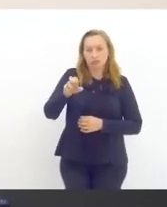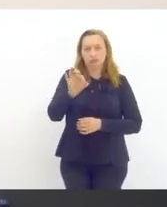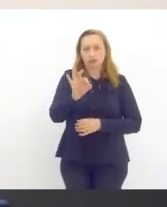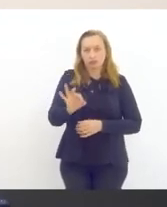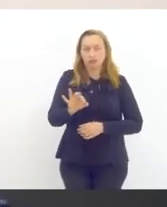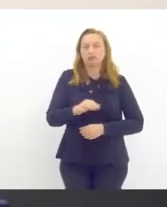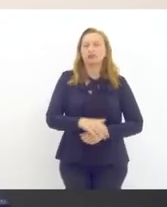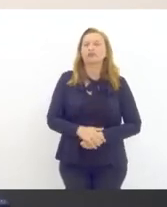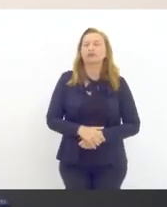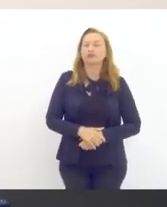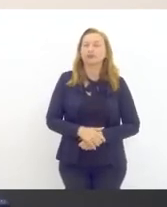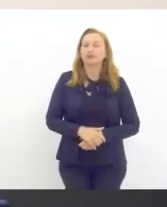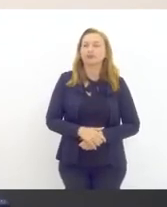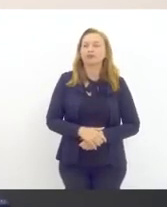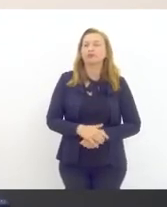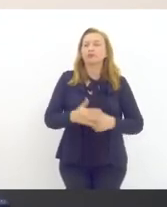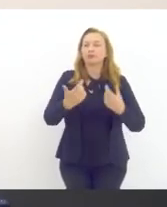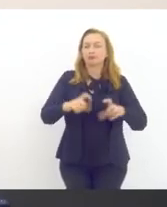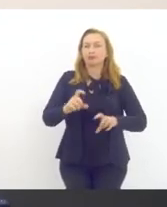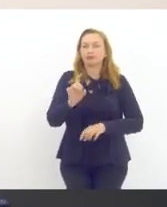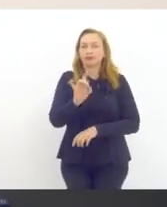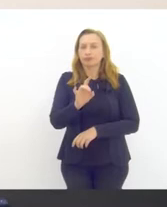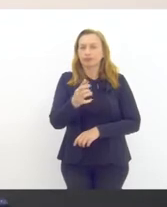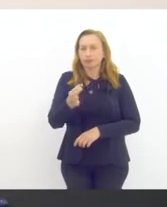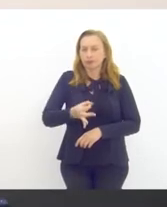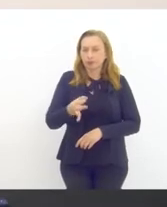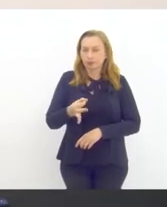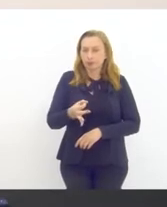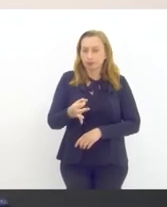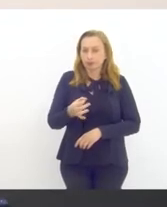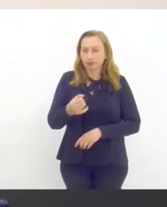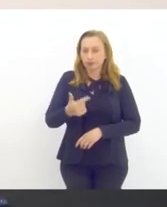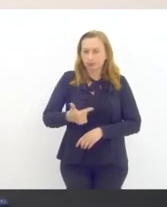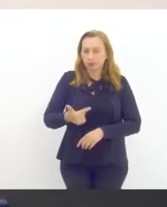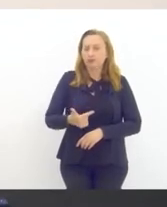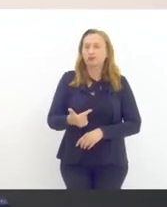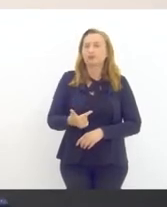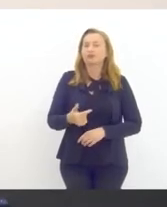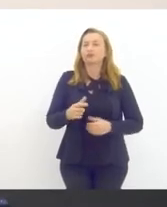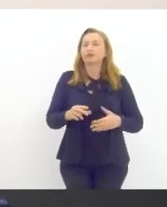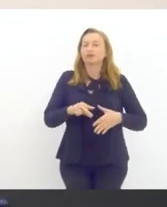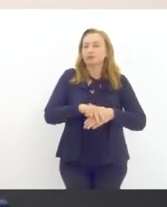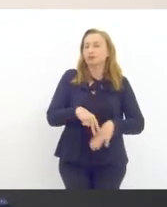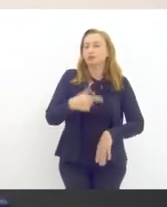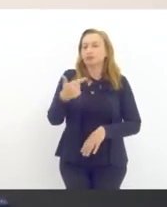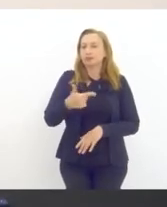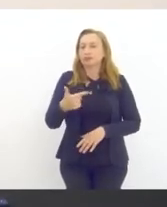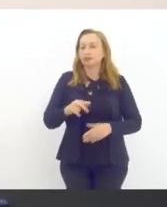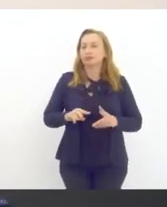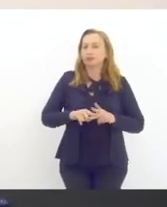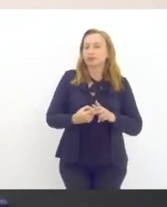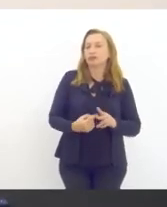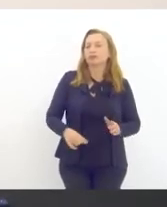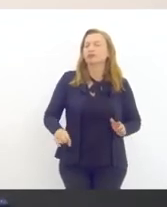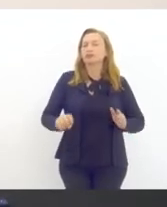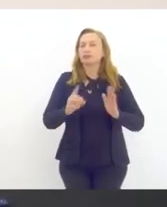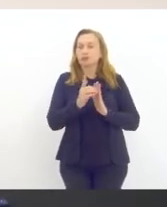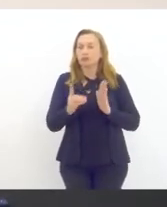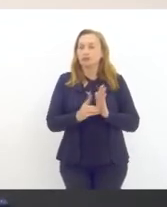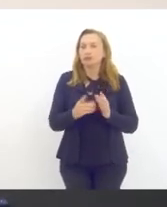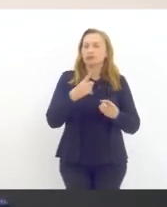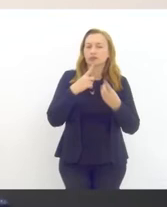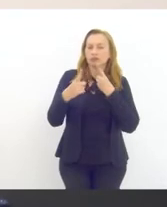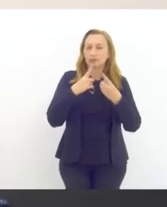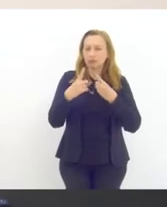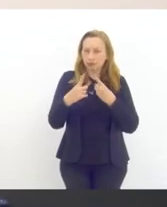Né? Parágrafo 2º. O índice de melhoria da educação mencionado no inciso 2 será regulamentado por decreto após discussão no